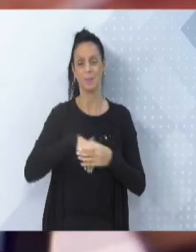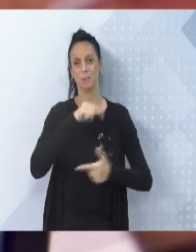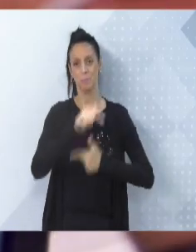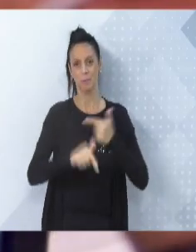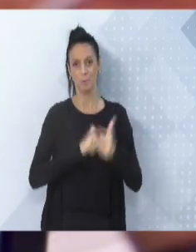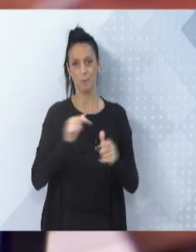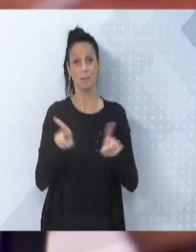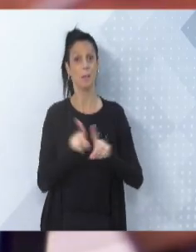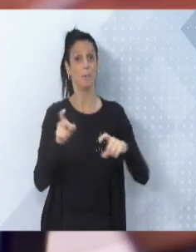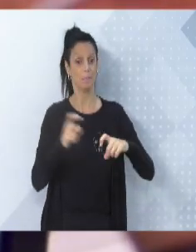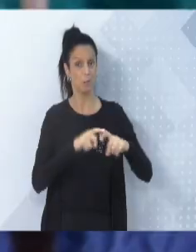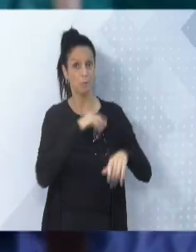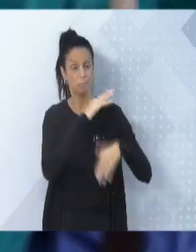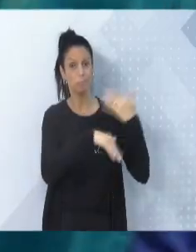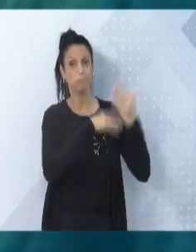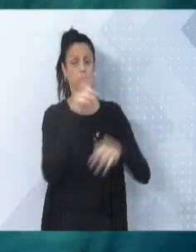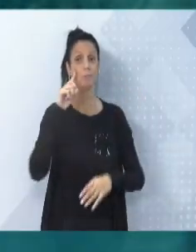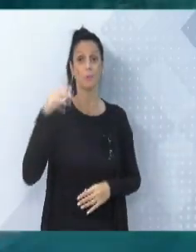Tchau.